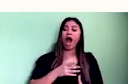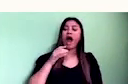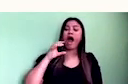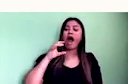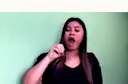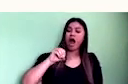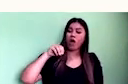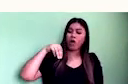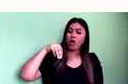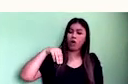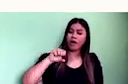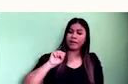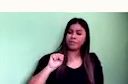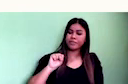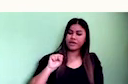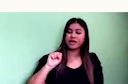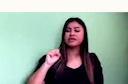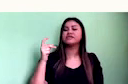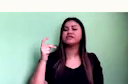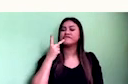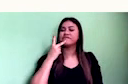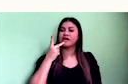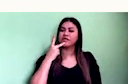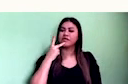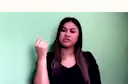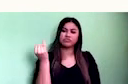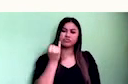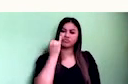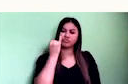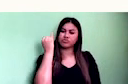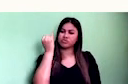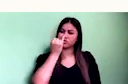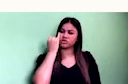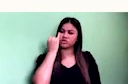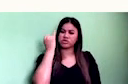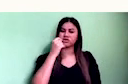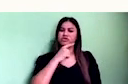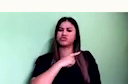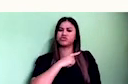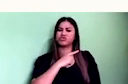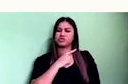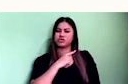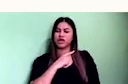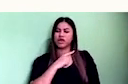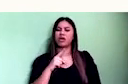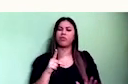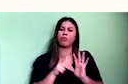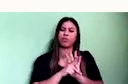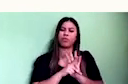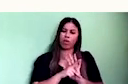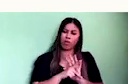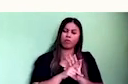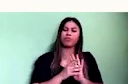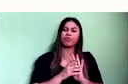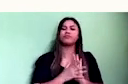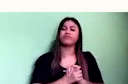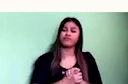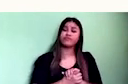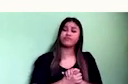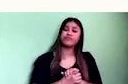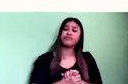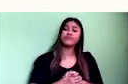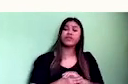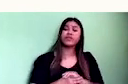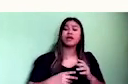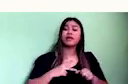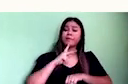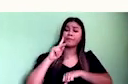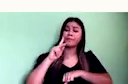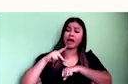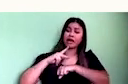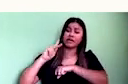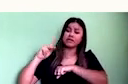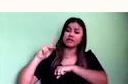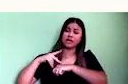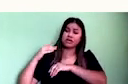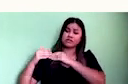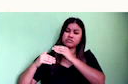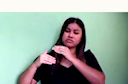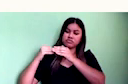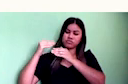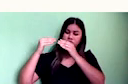assistência farmacêutica, então todo farmacêutico estuda muito a fitoterapia, né? E nos países em desenvolvimento, 70% a 90%